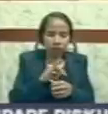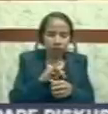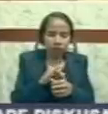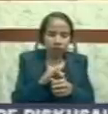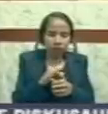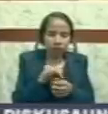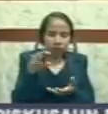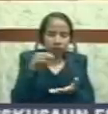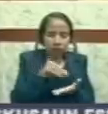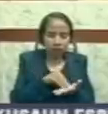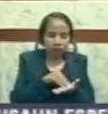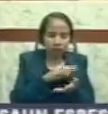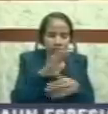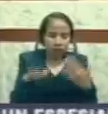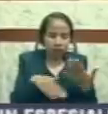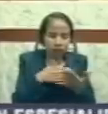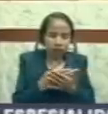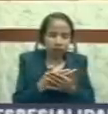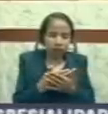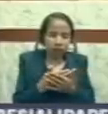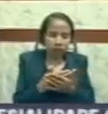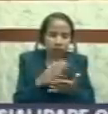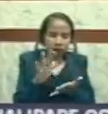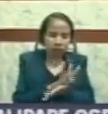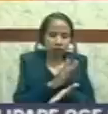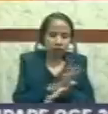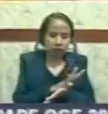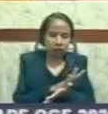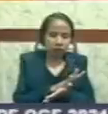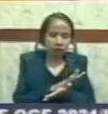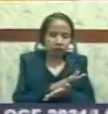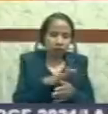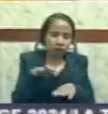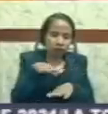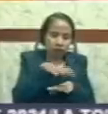tu ratur deite, botou e suratahan neleten